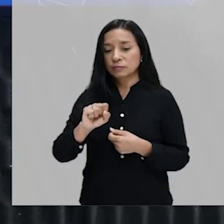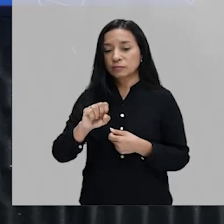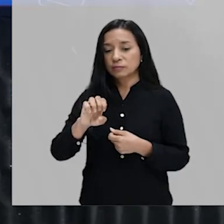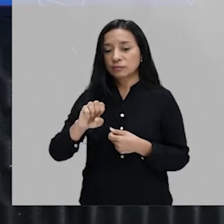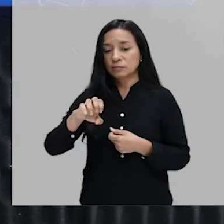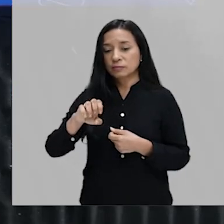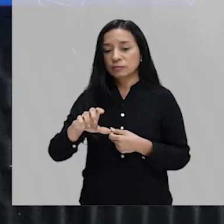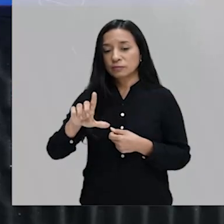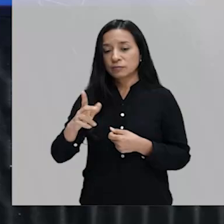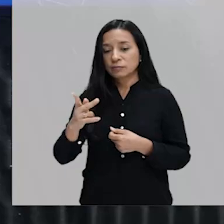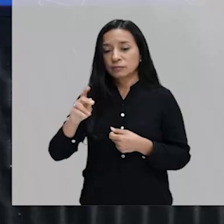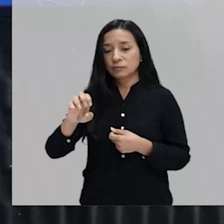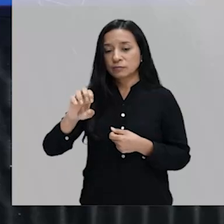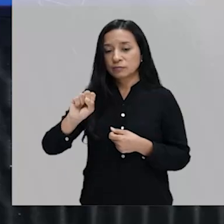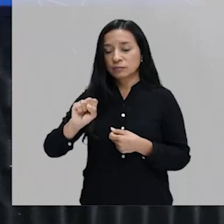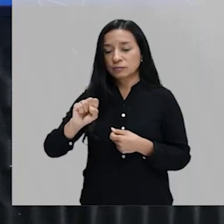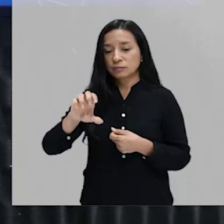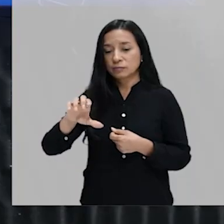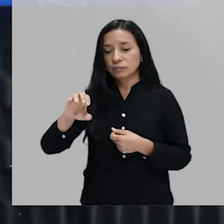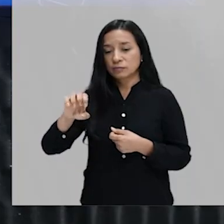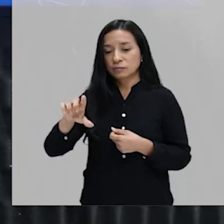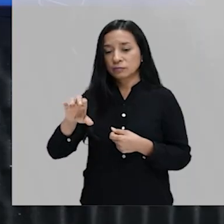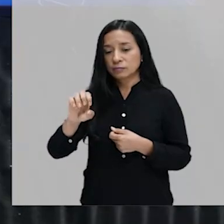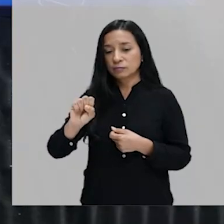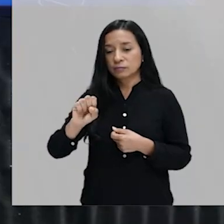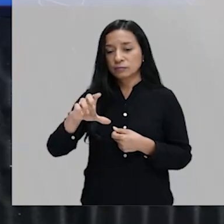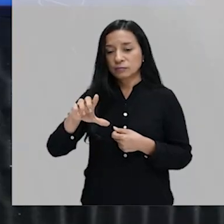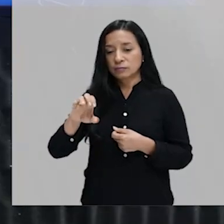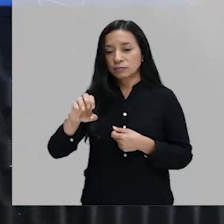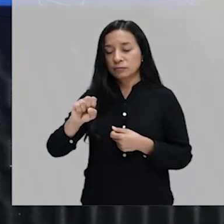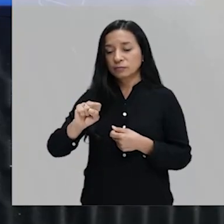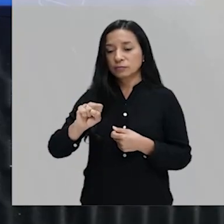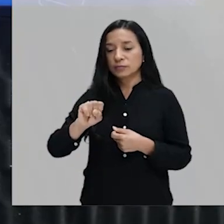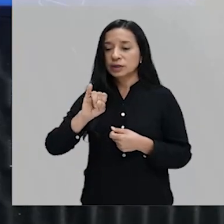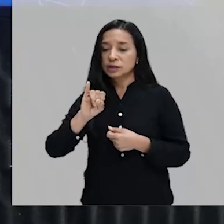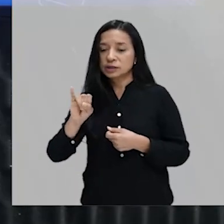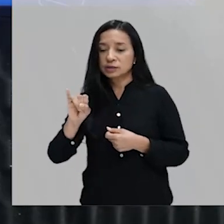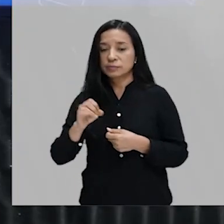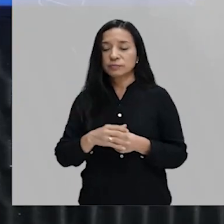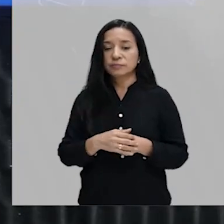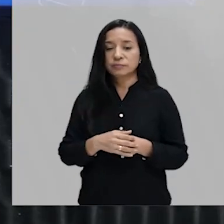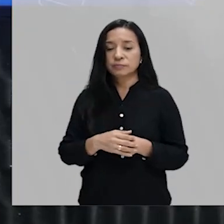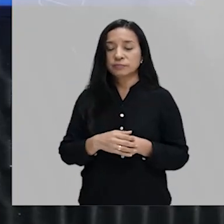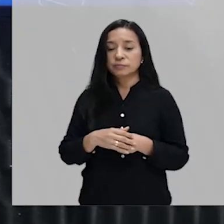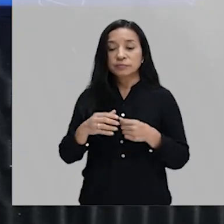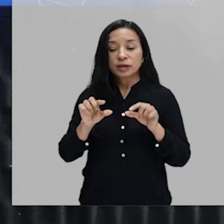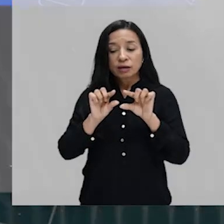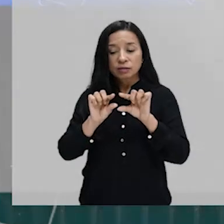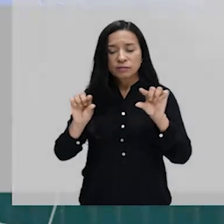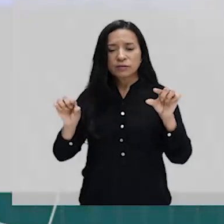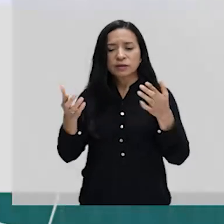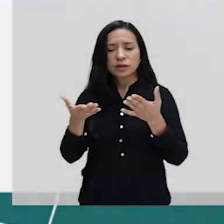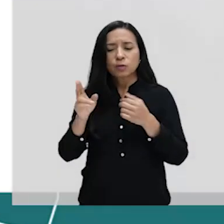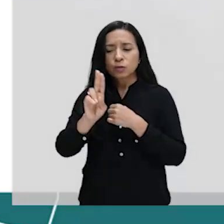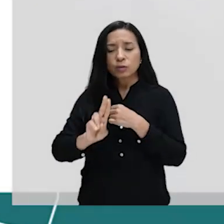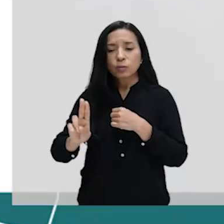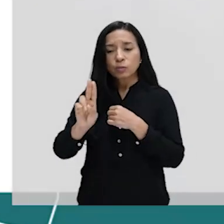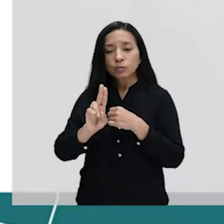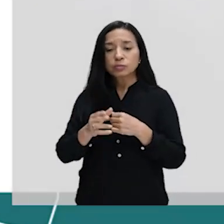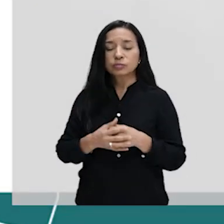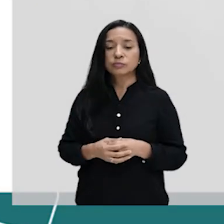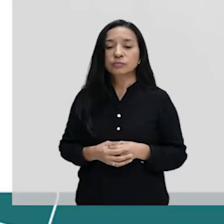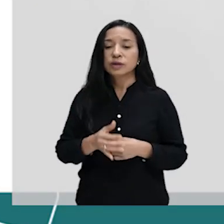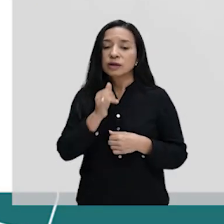ele, ela e si. Tá? Vamos ver melhor como fica na frase, para que vocês possam entender melhor? Exemplo de frases